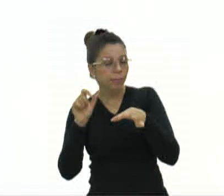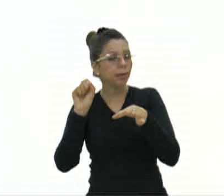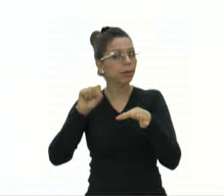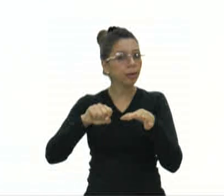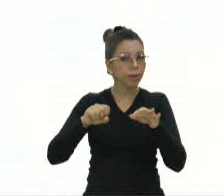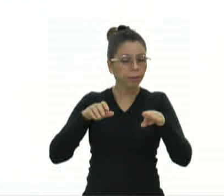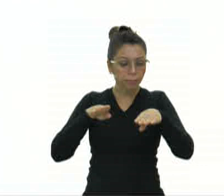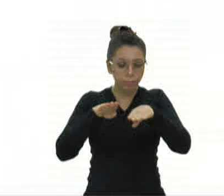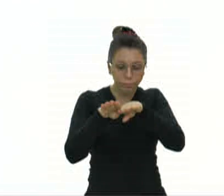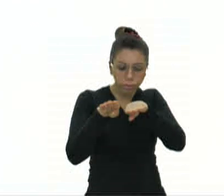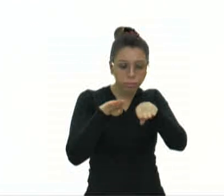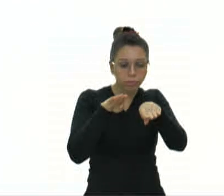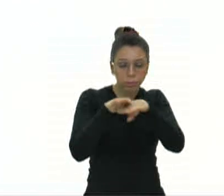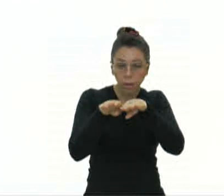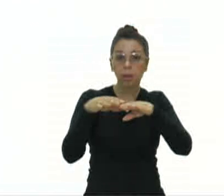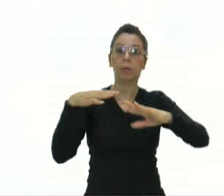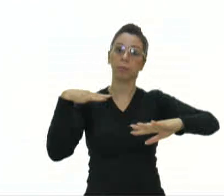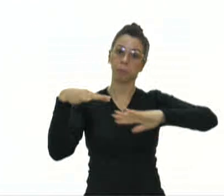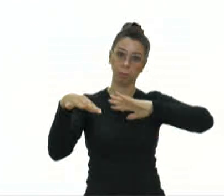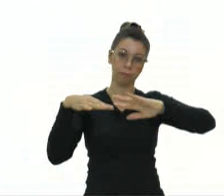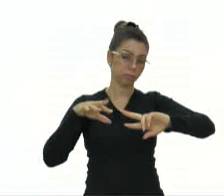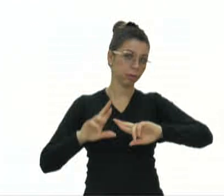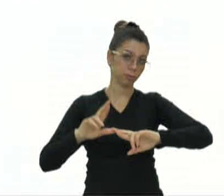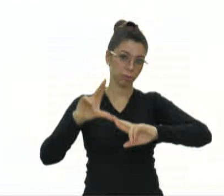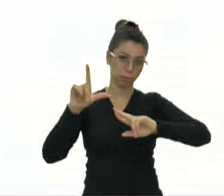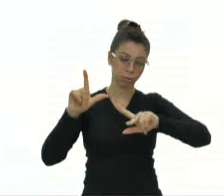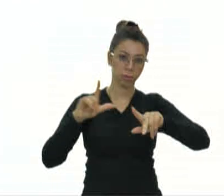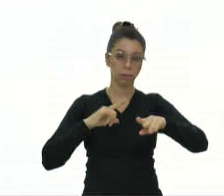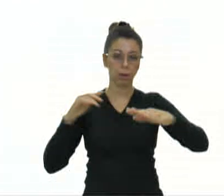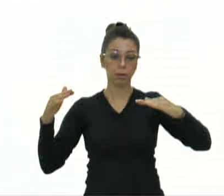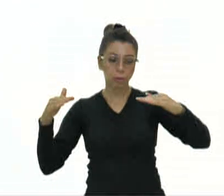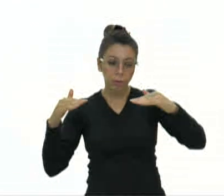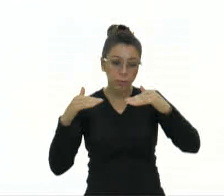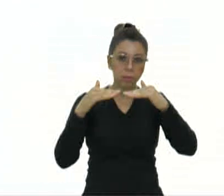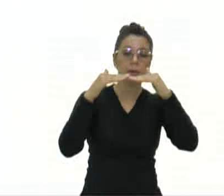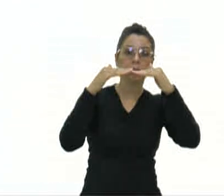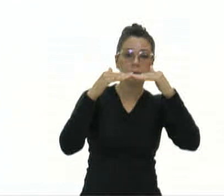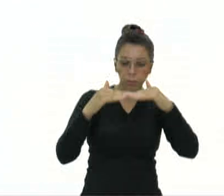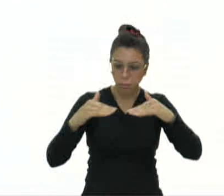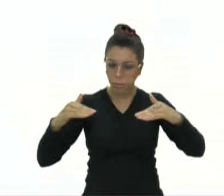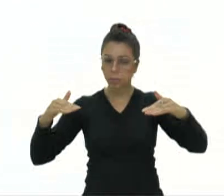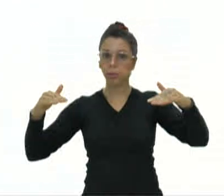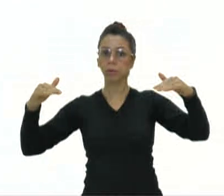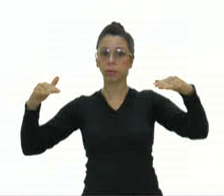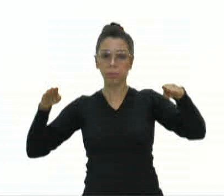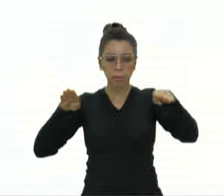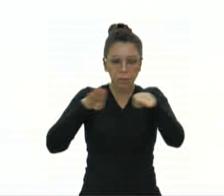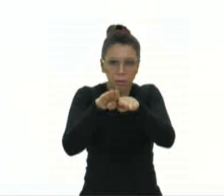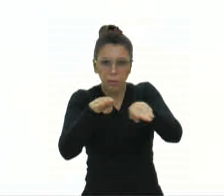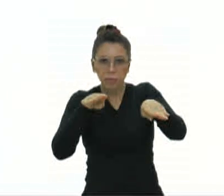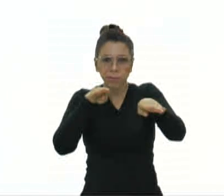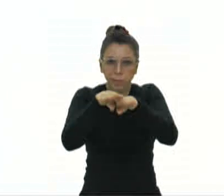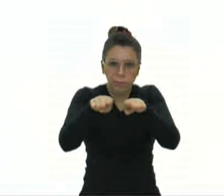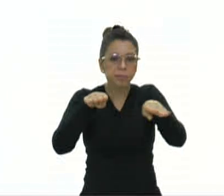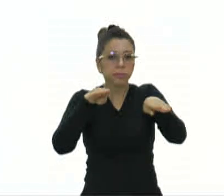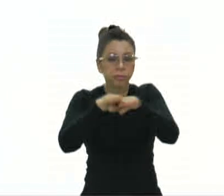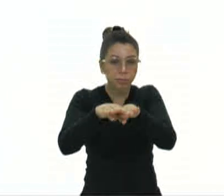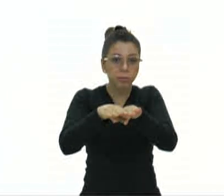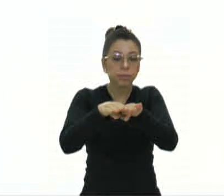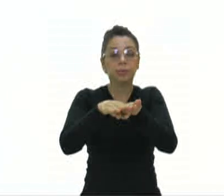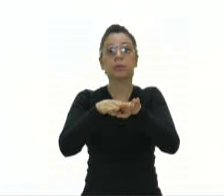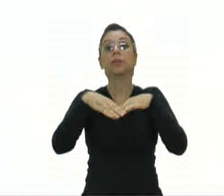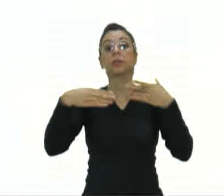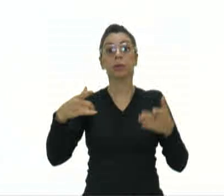que as placas tem uma movimentação diferente, tem placas se unindo, placas se afastando, placas se tangenciando,